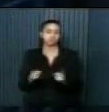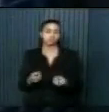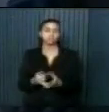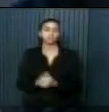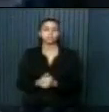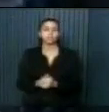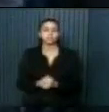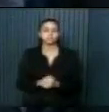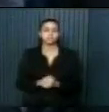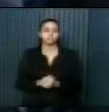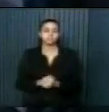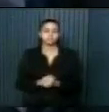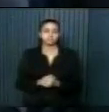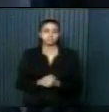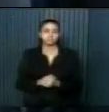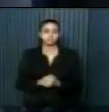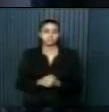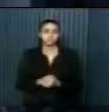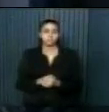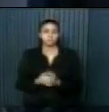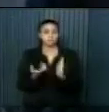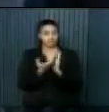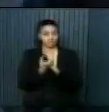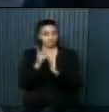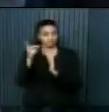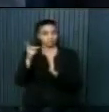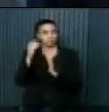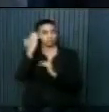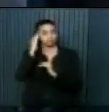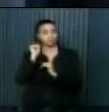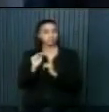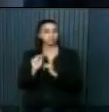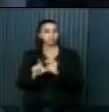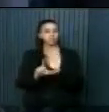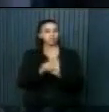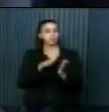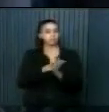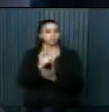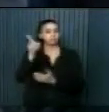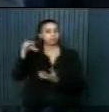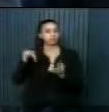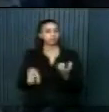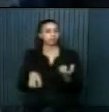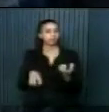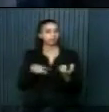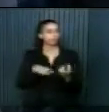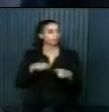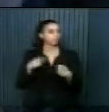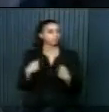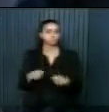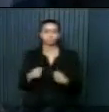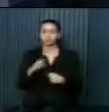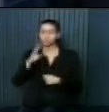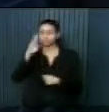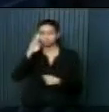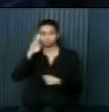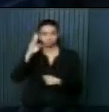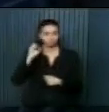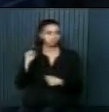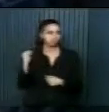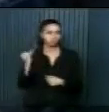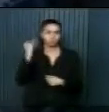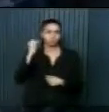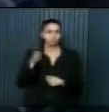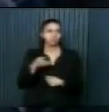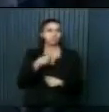entendimento da Câmara Federal, a lei aprovada no Congresso Nacional, ela é de fundamental importância, como já disse aqui